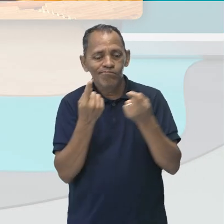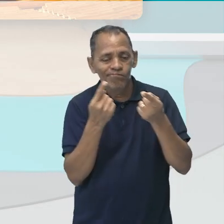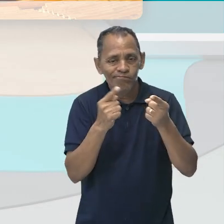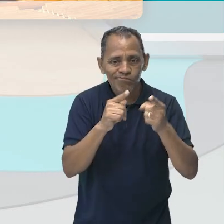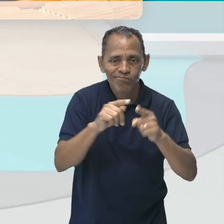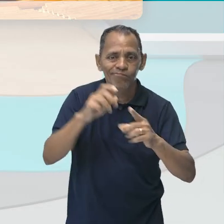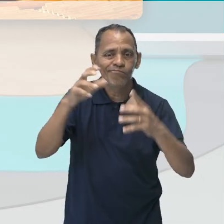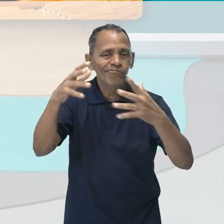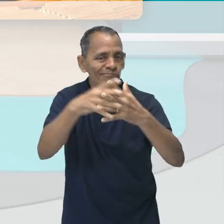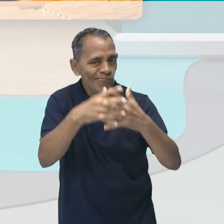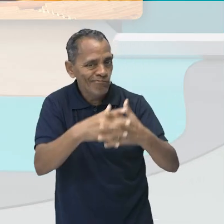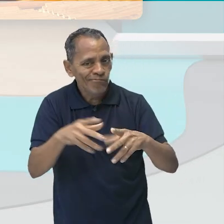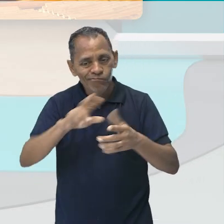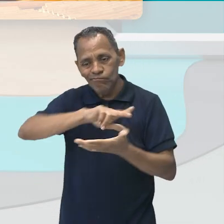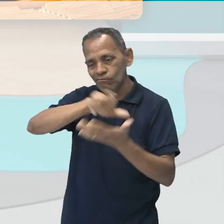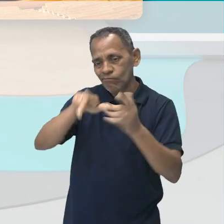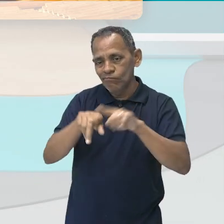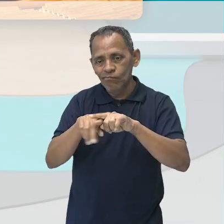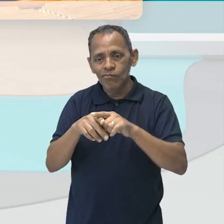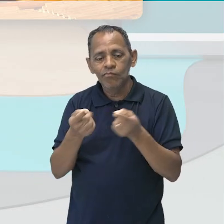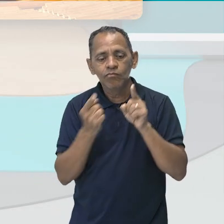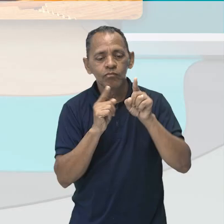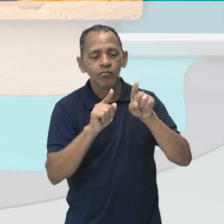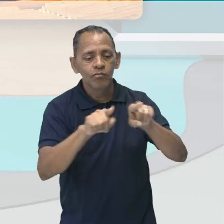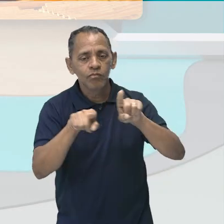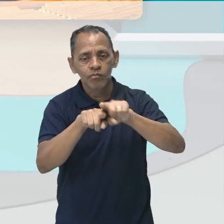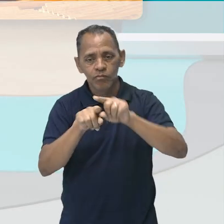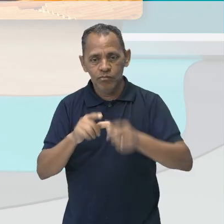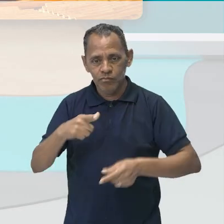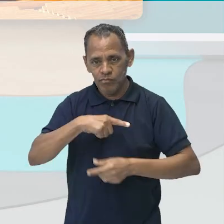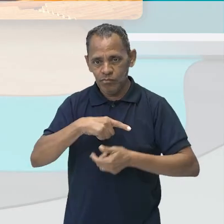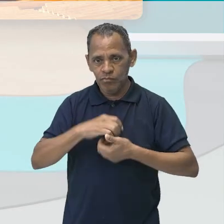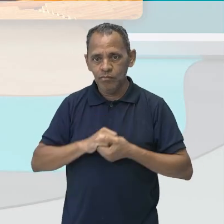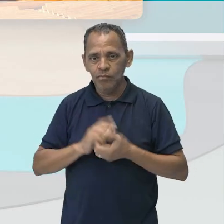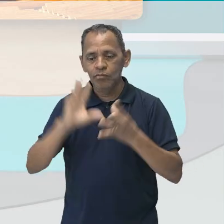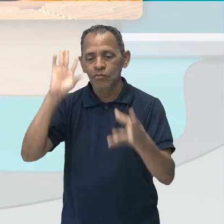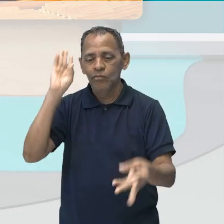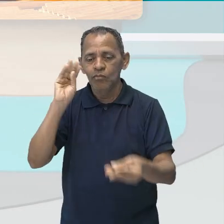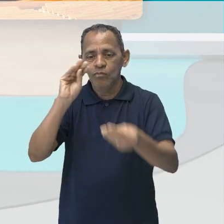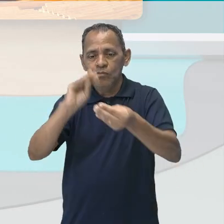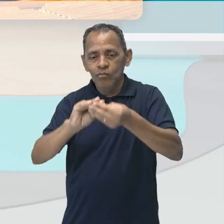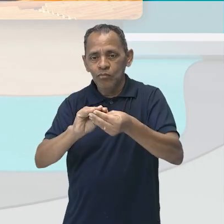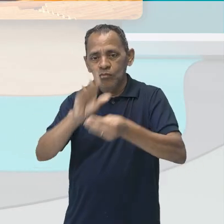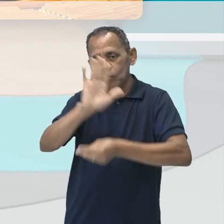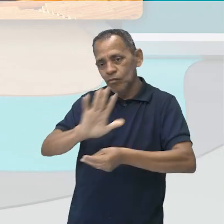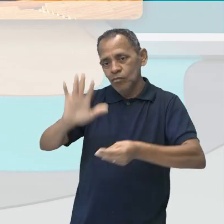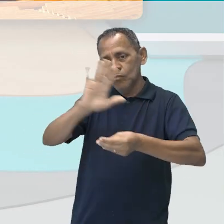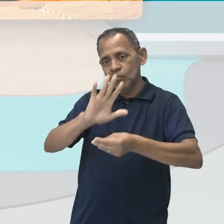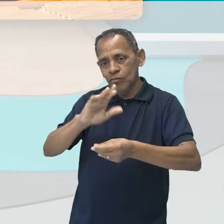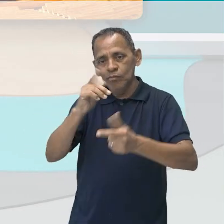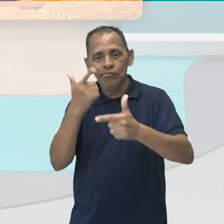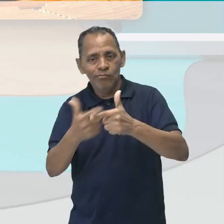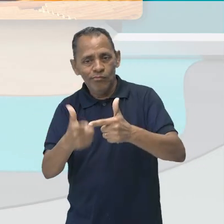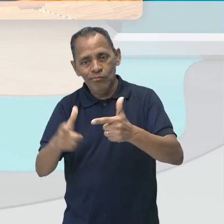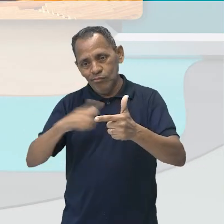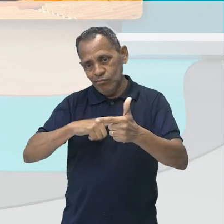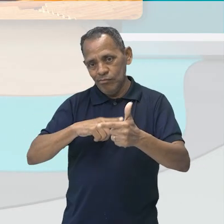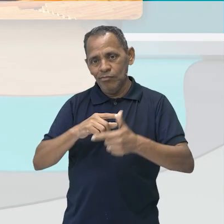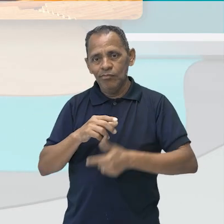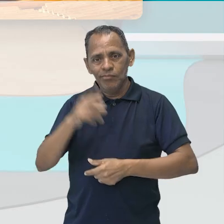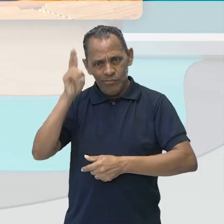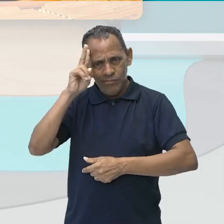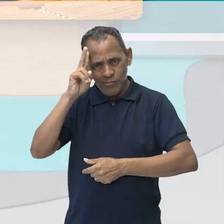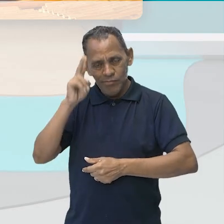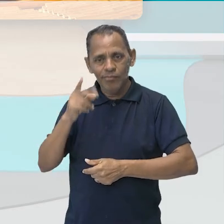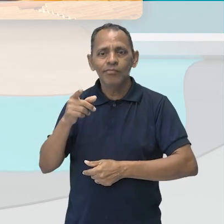grandes conflitos, certo? E desafios, levando a uma conclusão geralmente catastrófica, como vocês viram lá